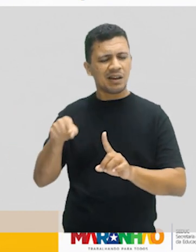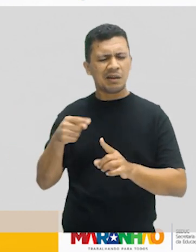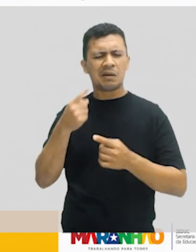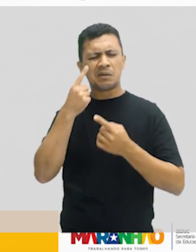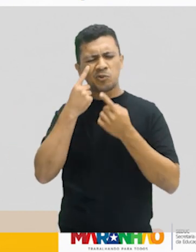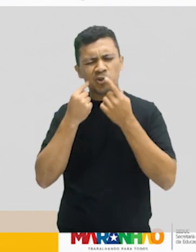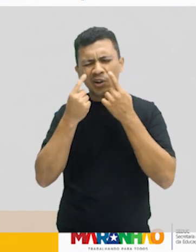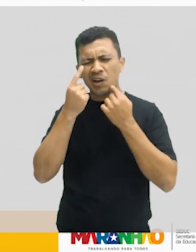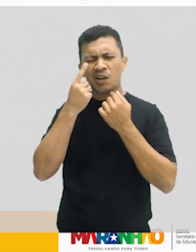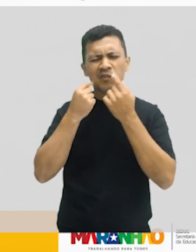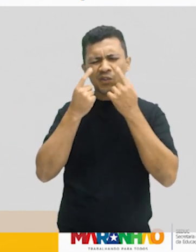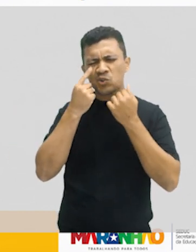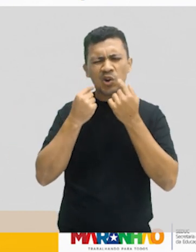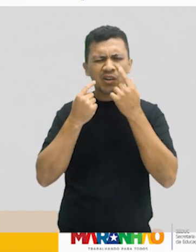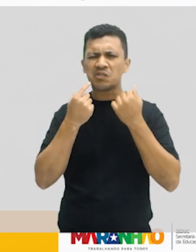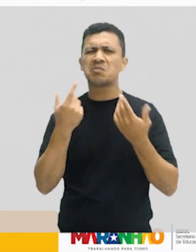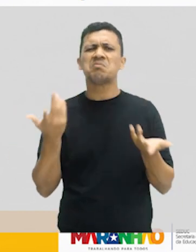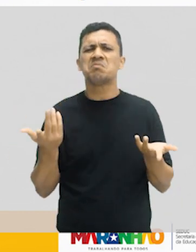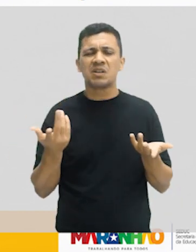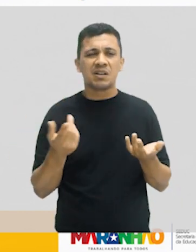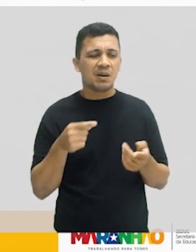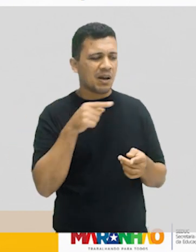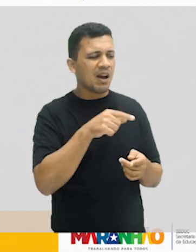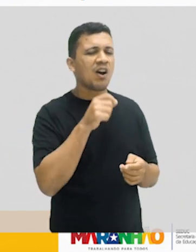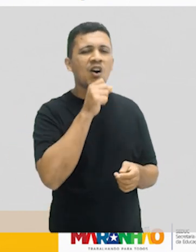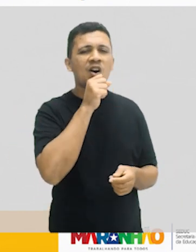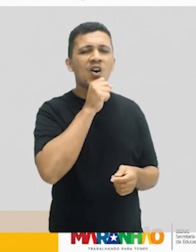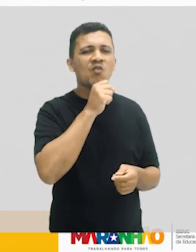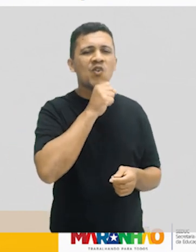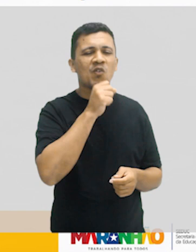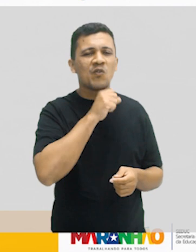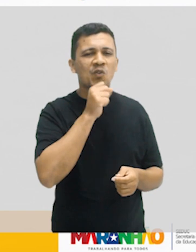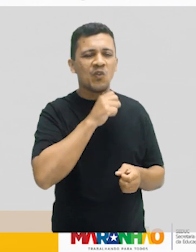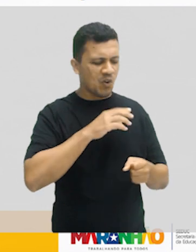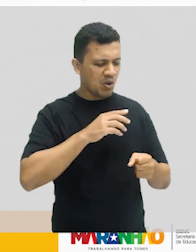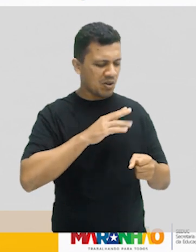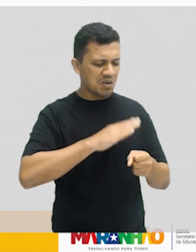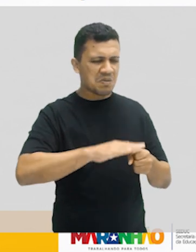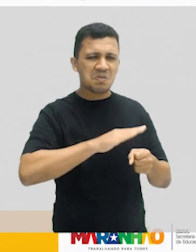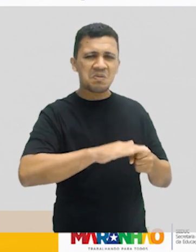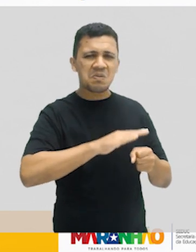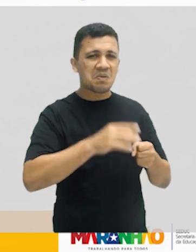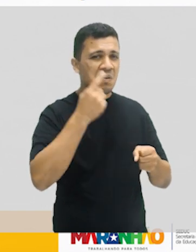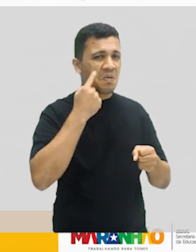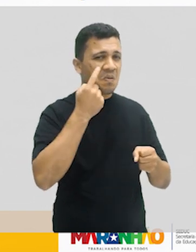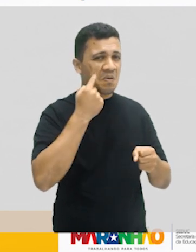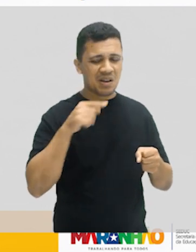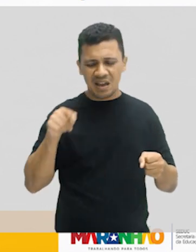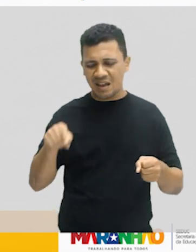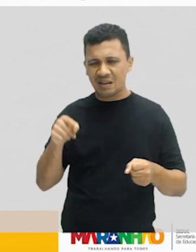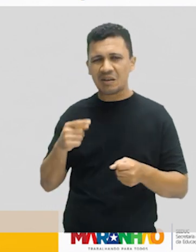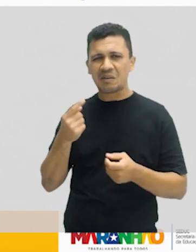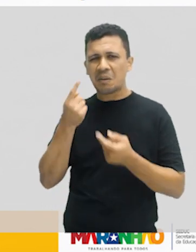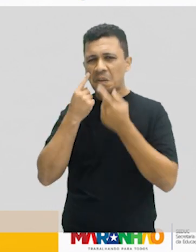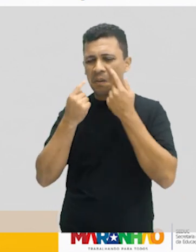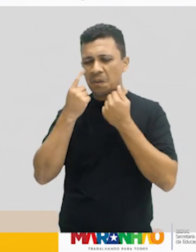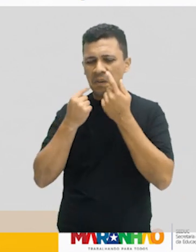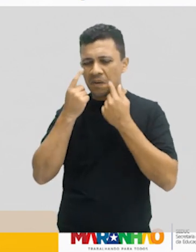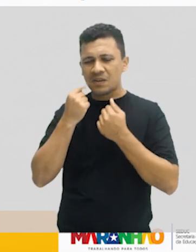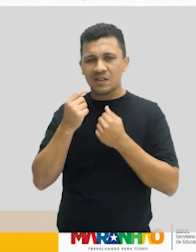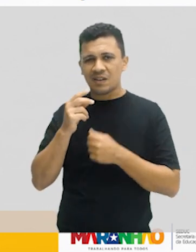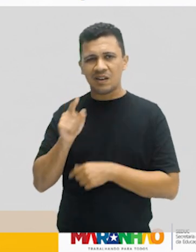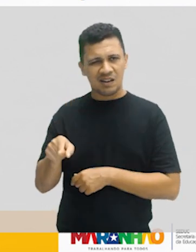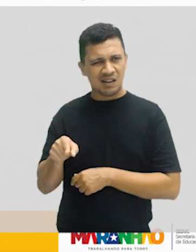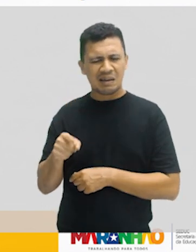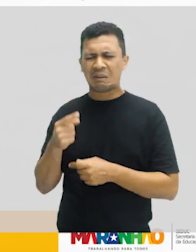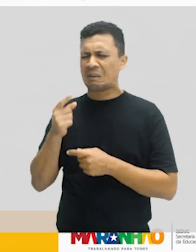chorava quando esta picava cebola. Que seu pranto era tão forte que Nátia, que era a cozinheira